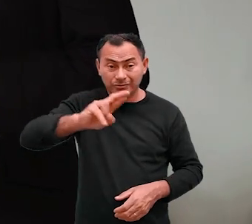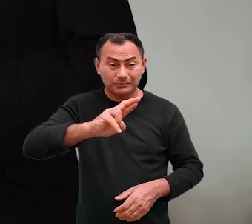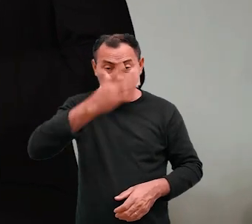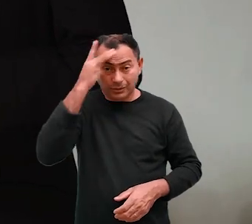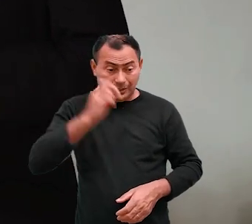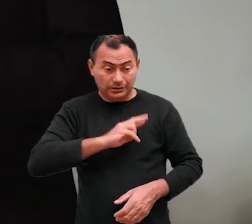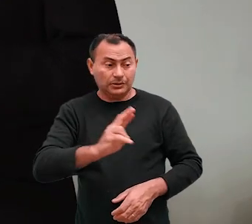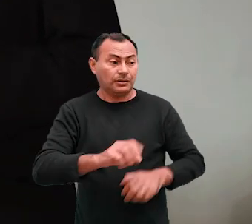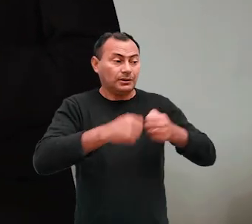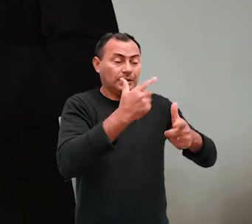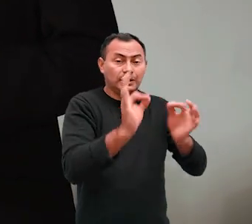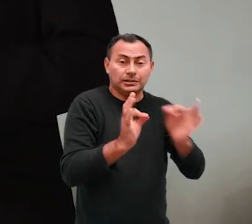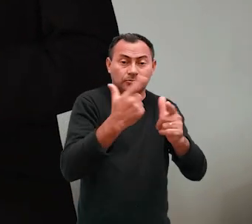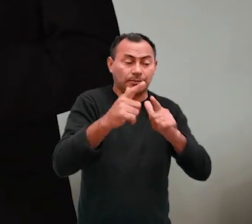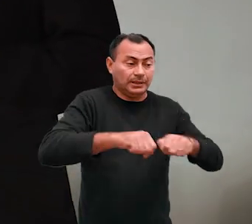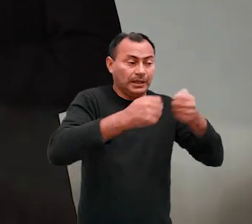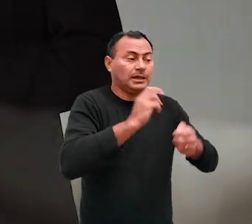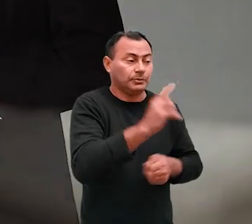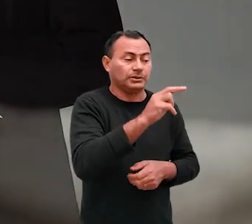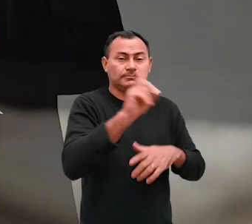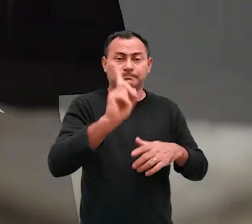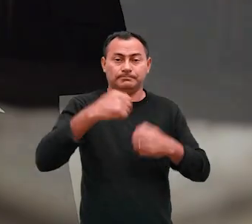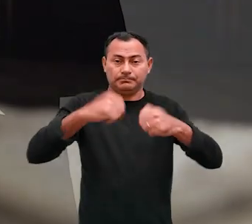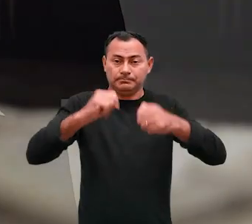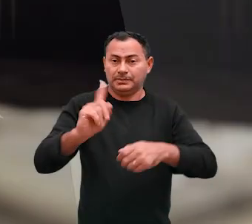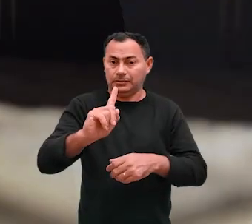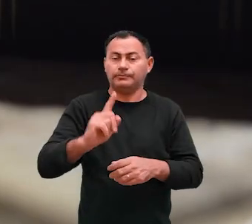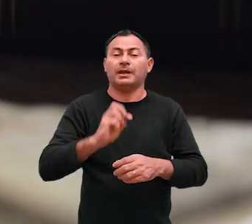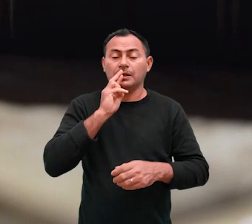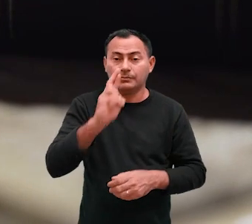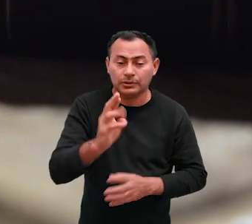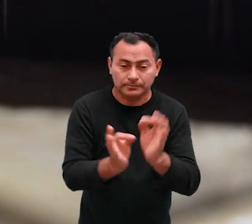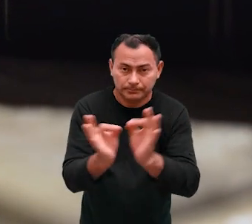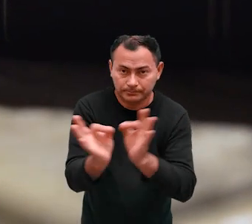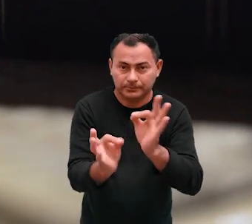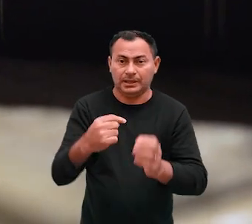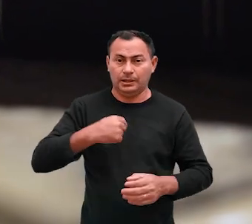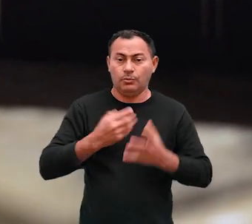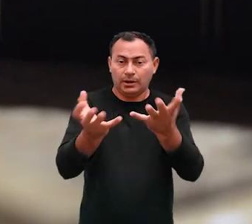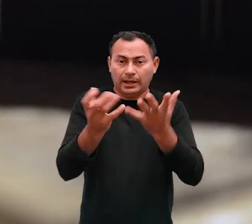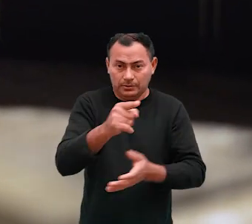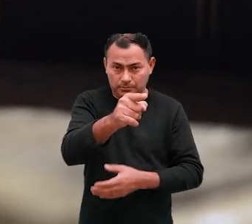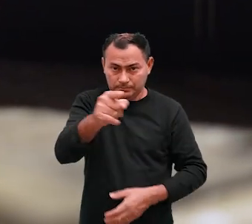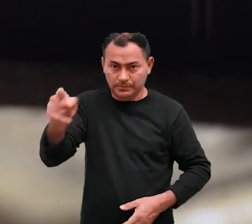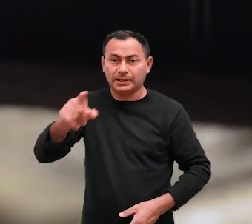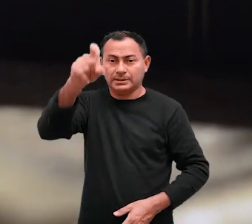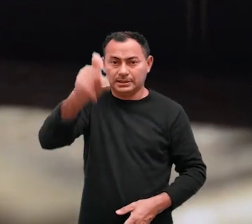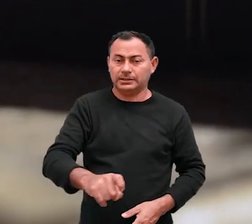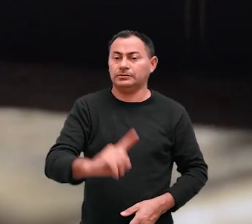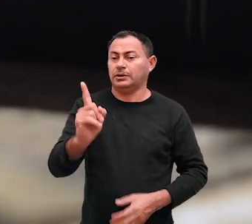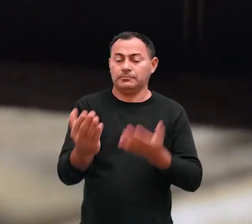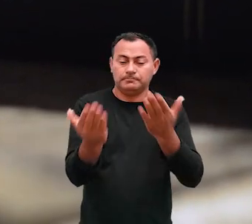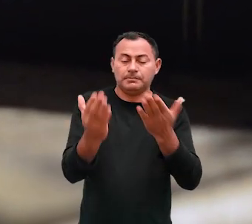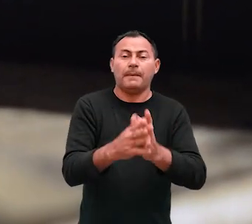seus problemas, nem levar para eles as respostas que precisam. A resposta e a solução que eu quero que vocês sejam